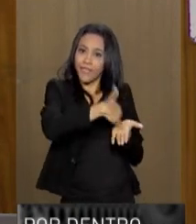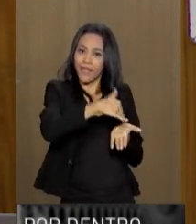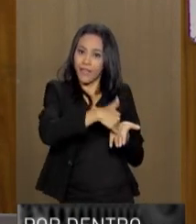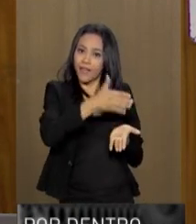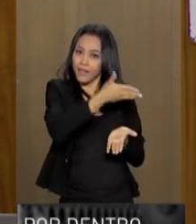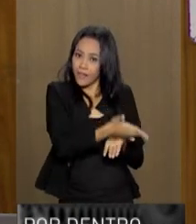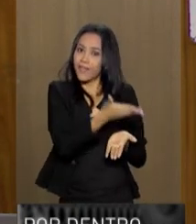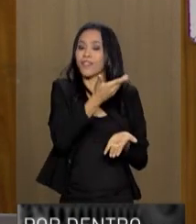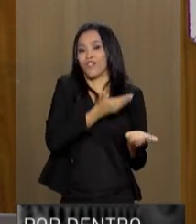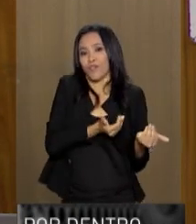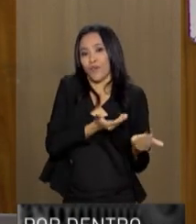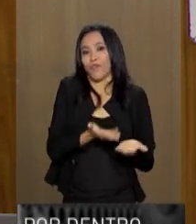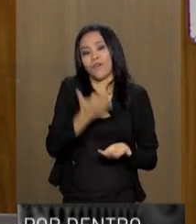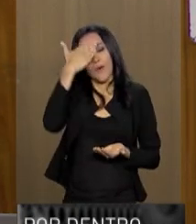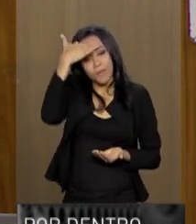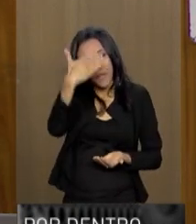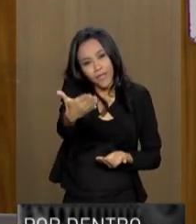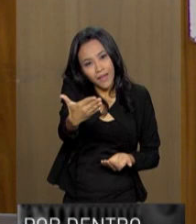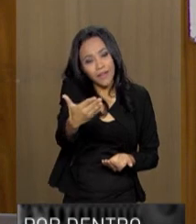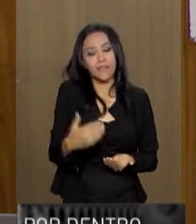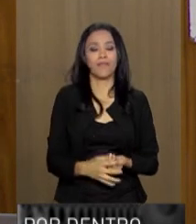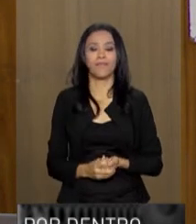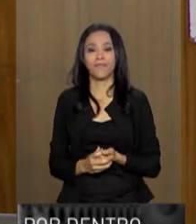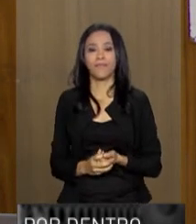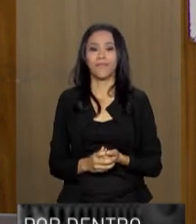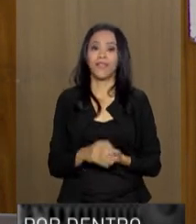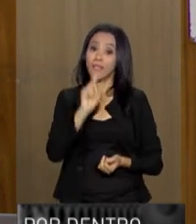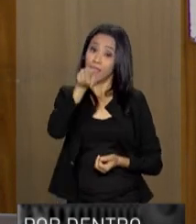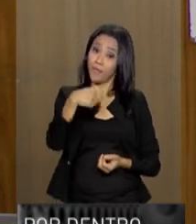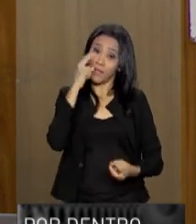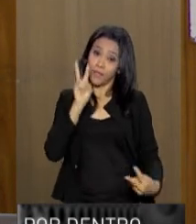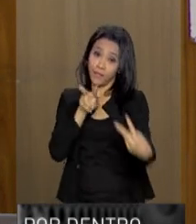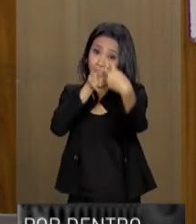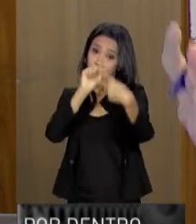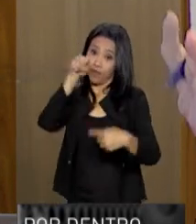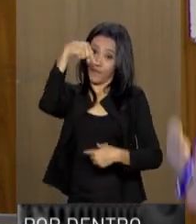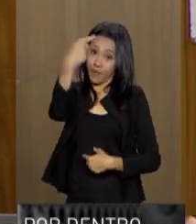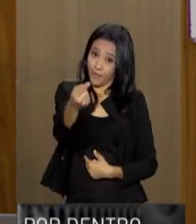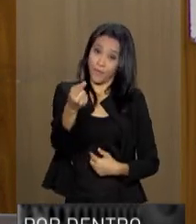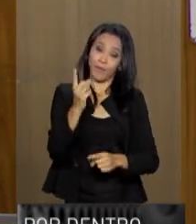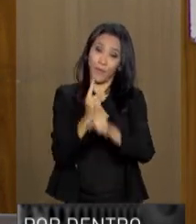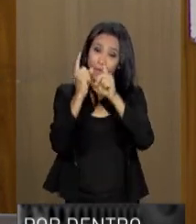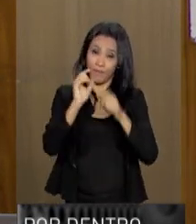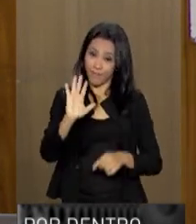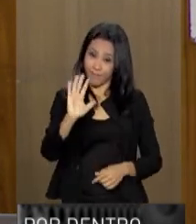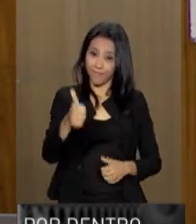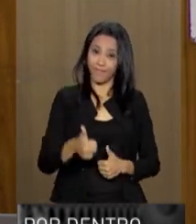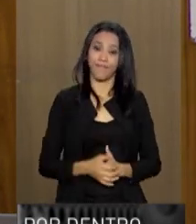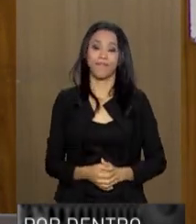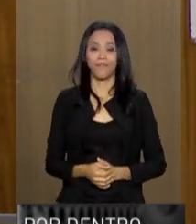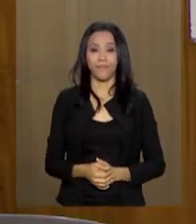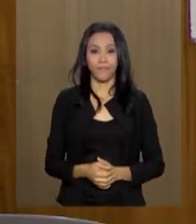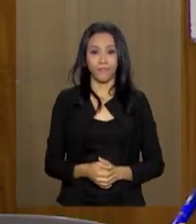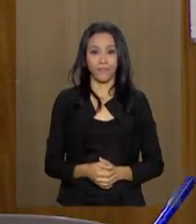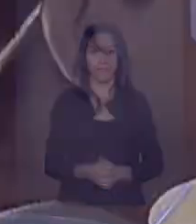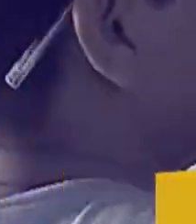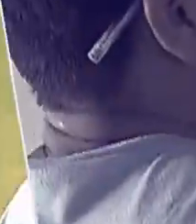nacional de juventude muito obrigada pela companhia ea gente se encontra no próximo programa então até lá